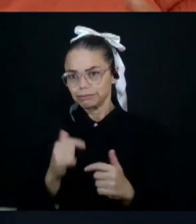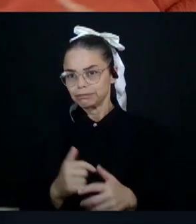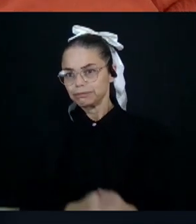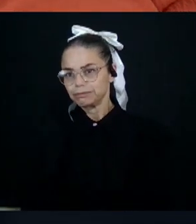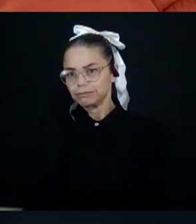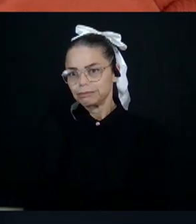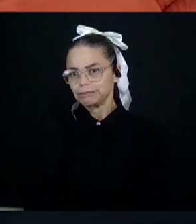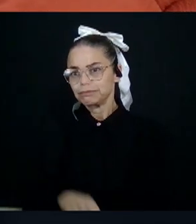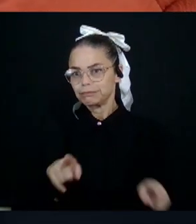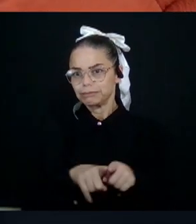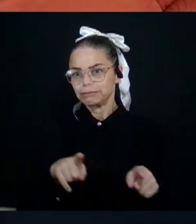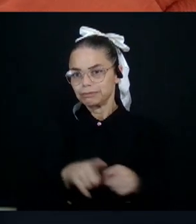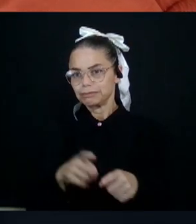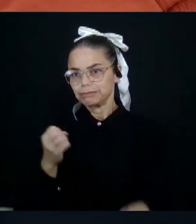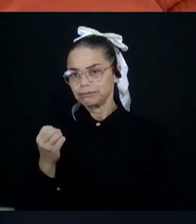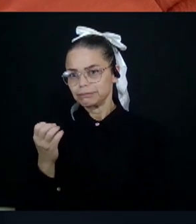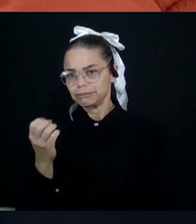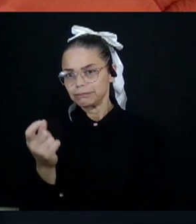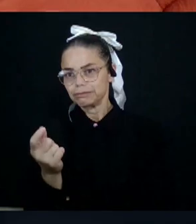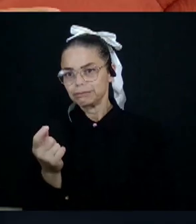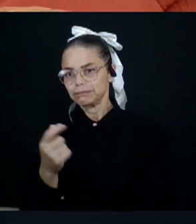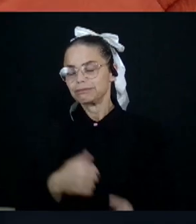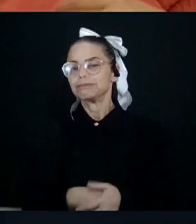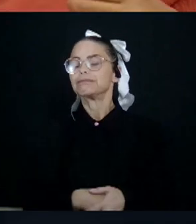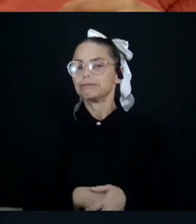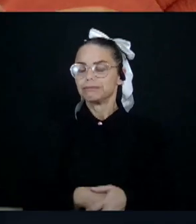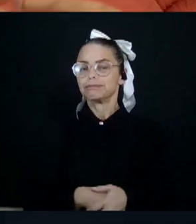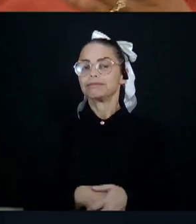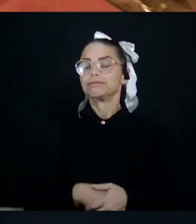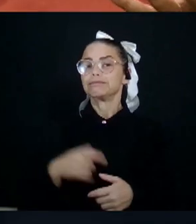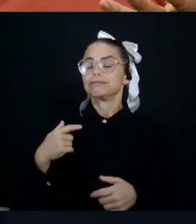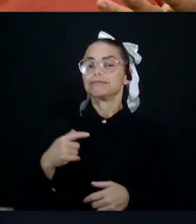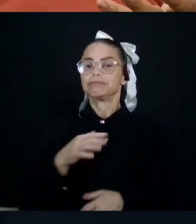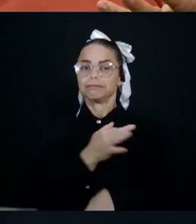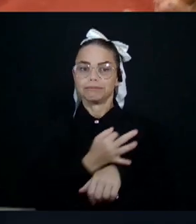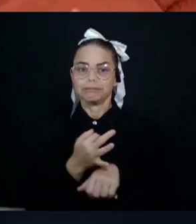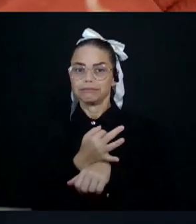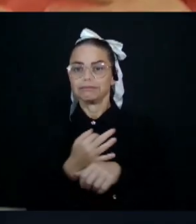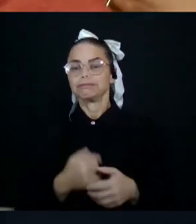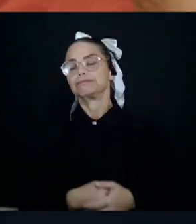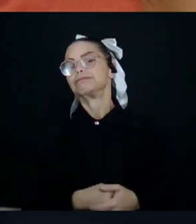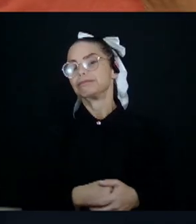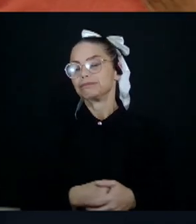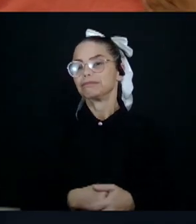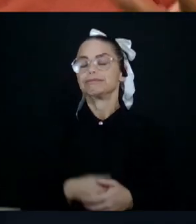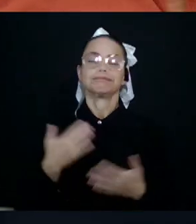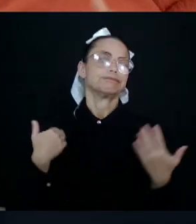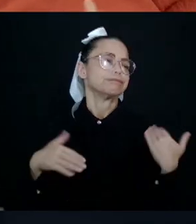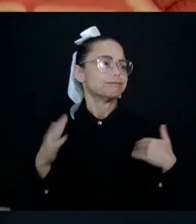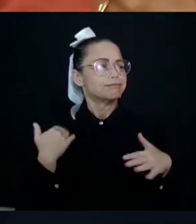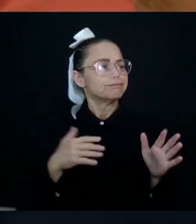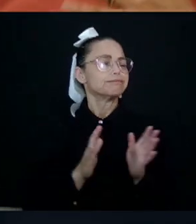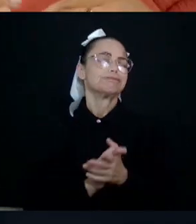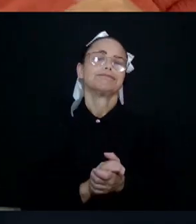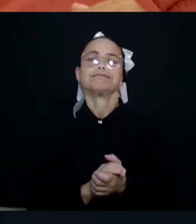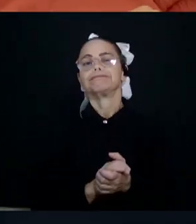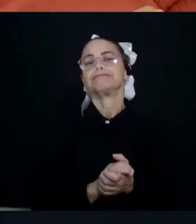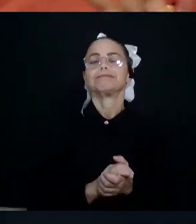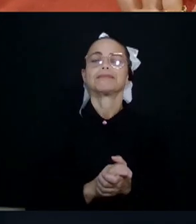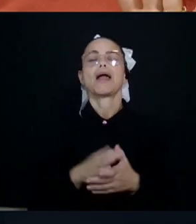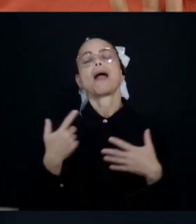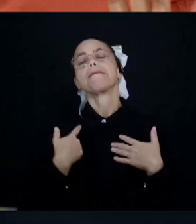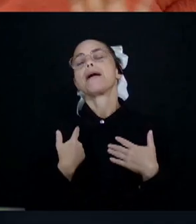também deva viajar nas férias, né? Para viajar, para se divertir, para desestressar, para